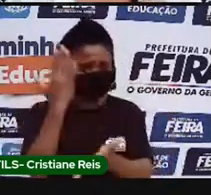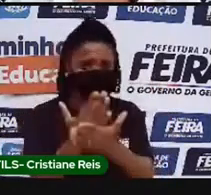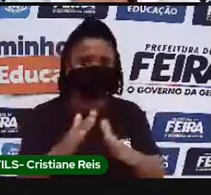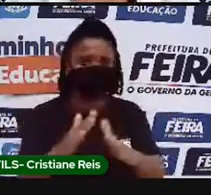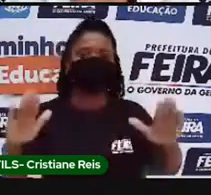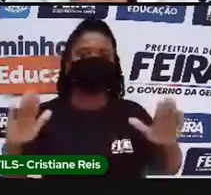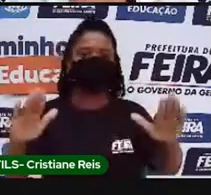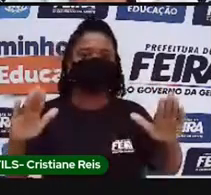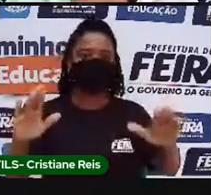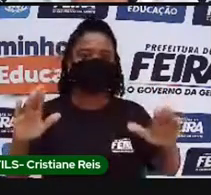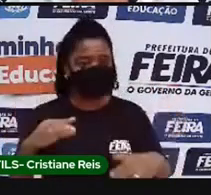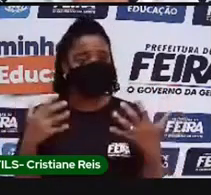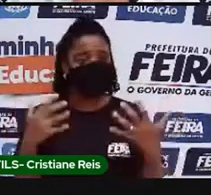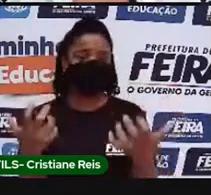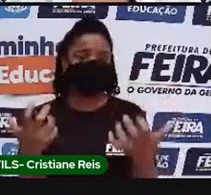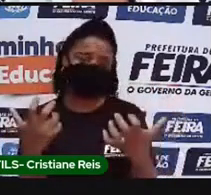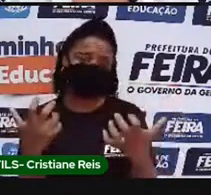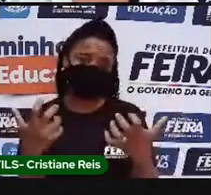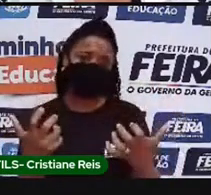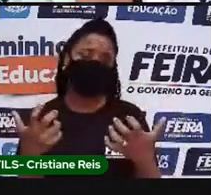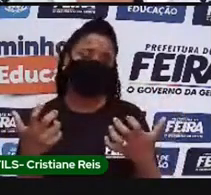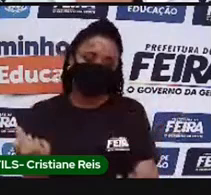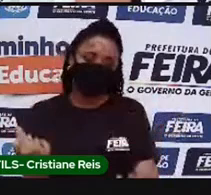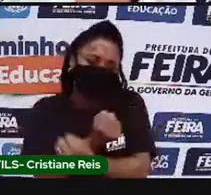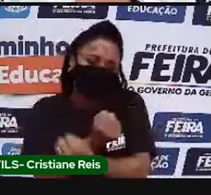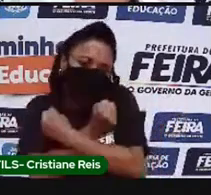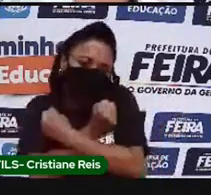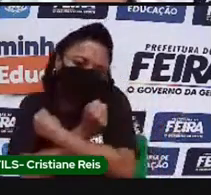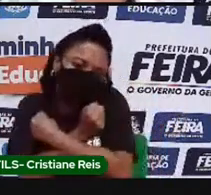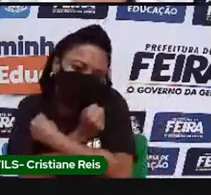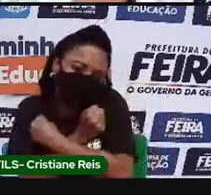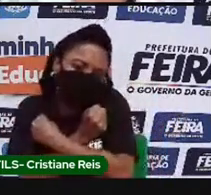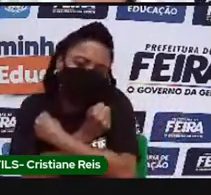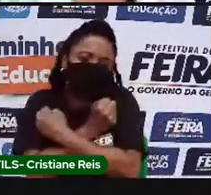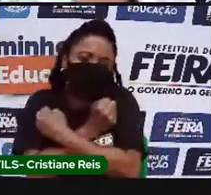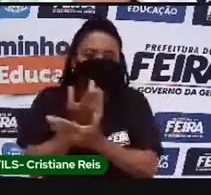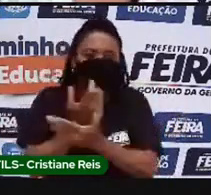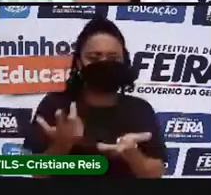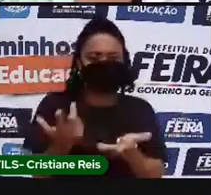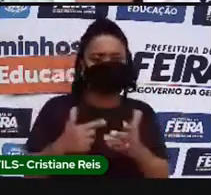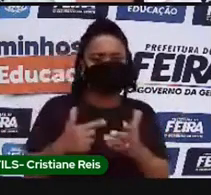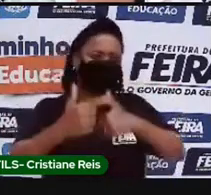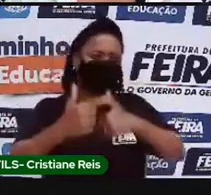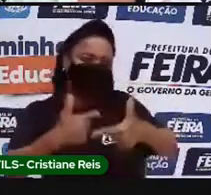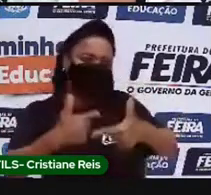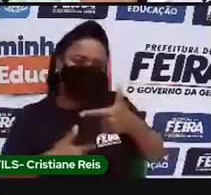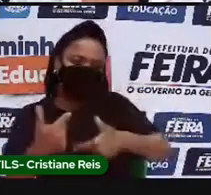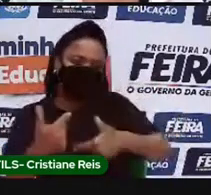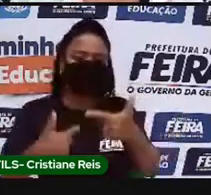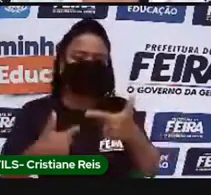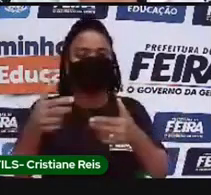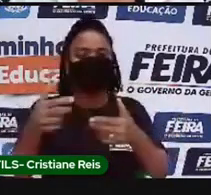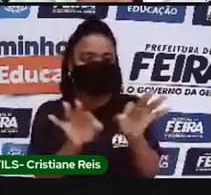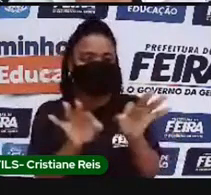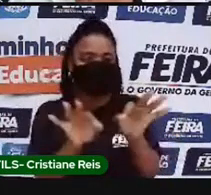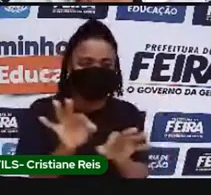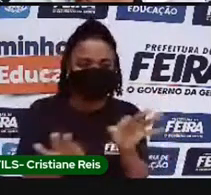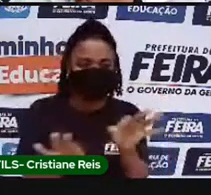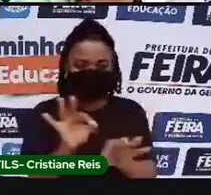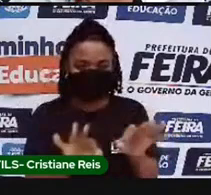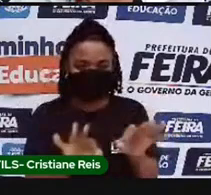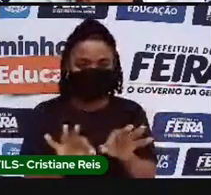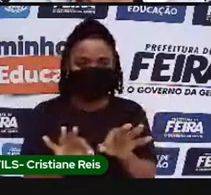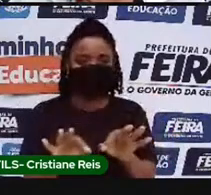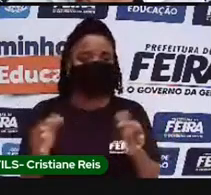quero abraçar quem eu amo, voltar a ter os meus planos, e acordar dos enganos que eu criei sem